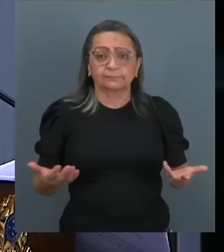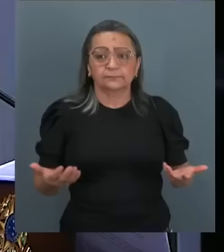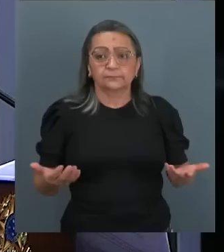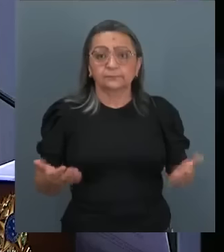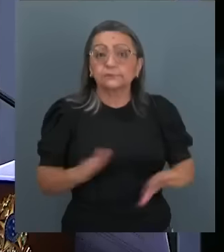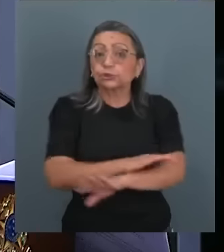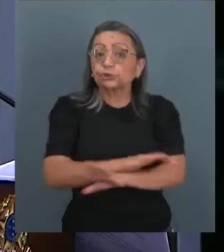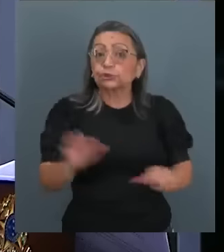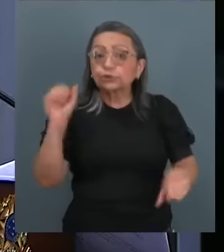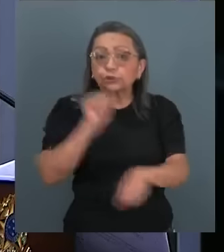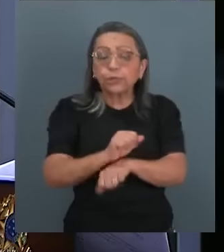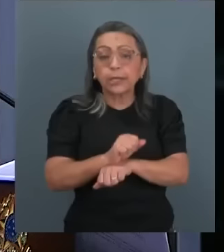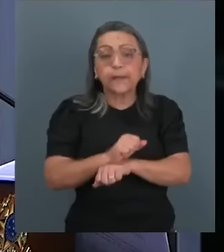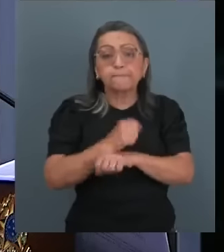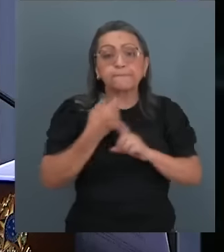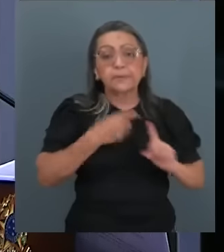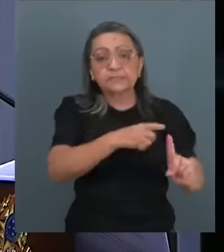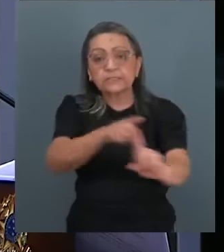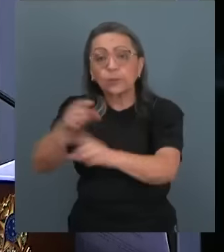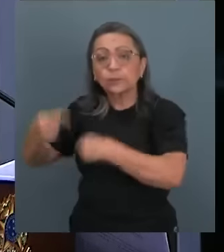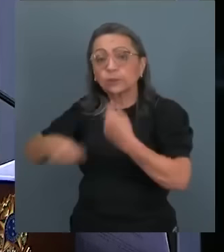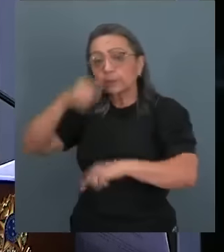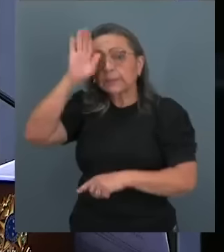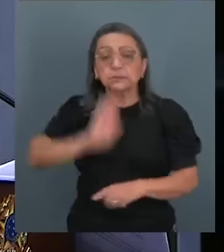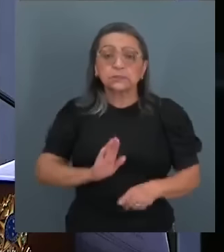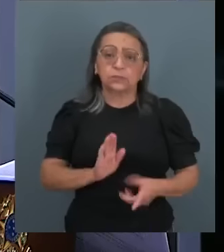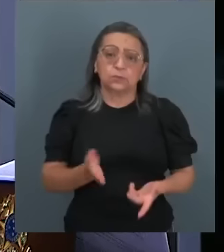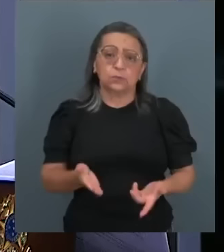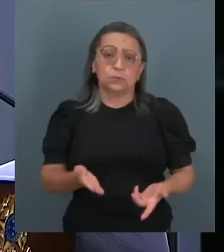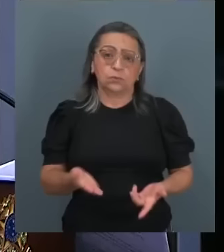Parem a perseguição política no Brasil enquanto é tempo.